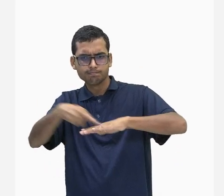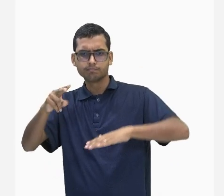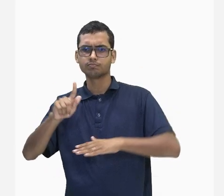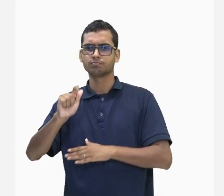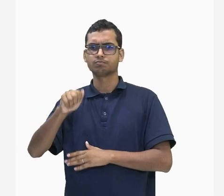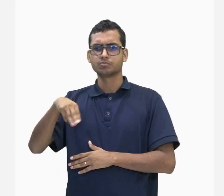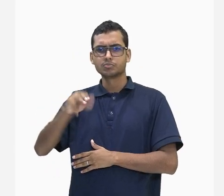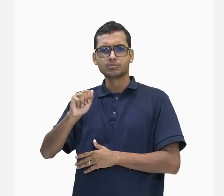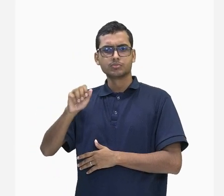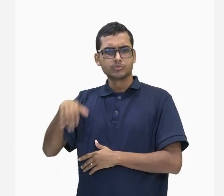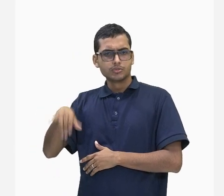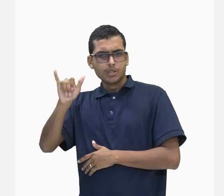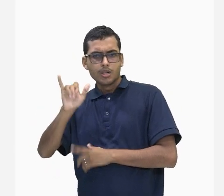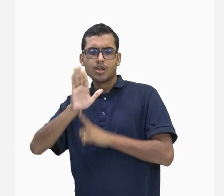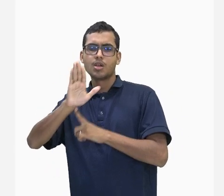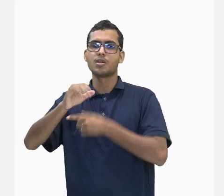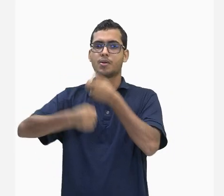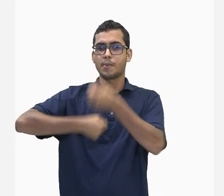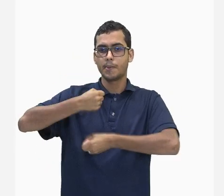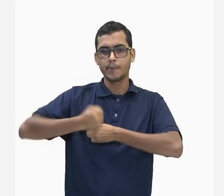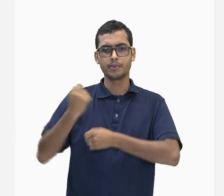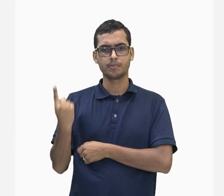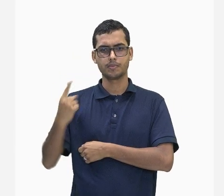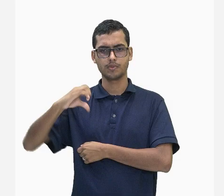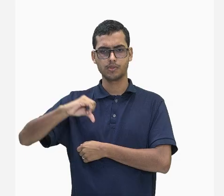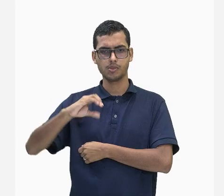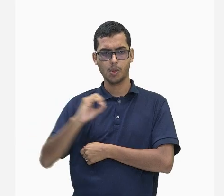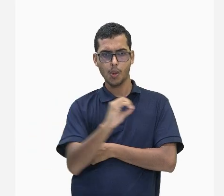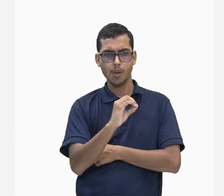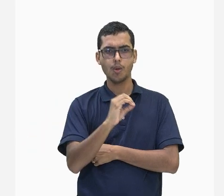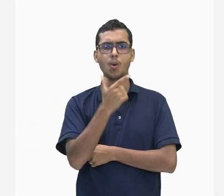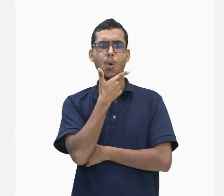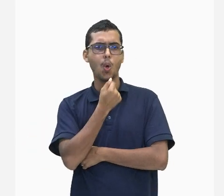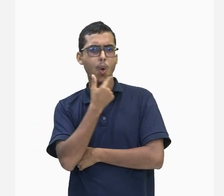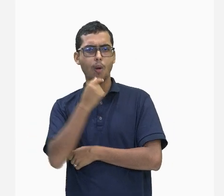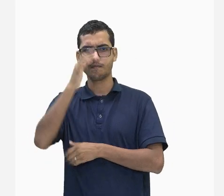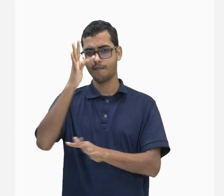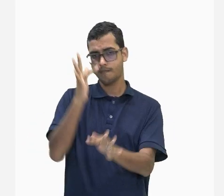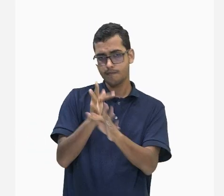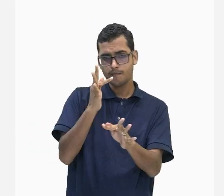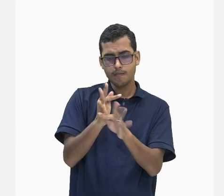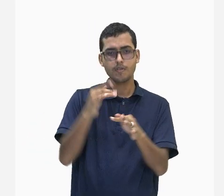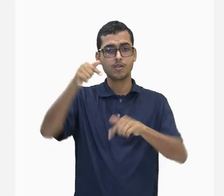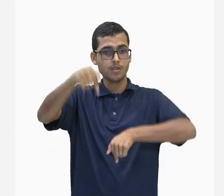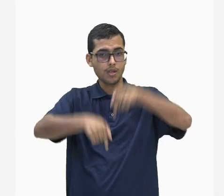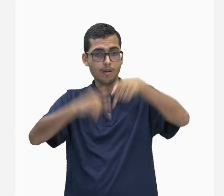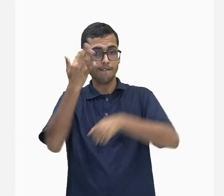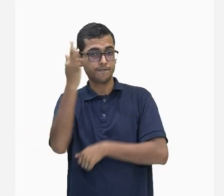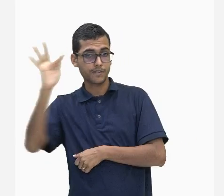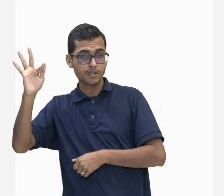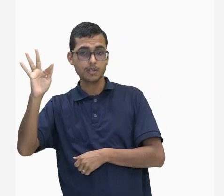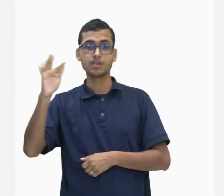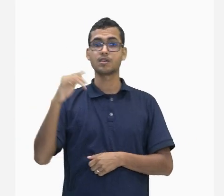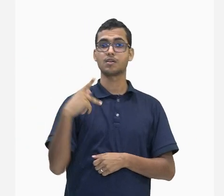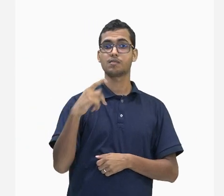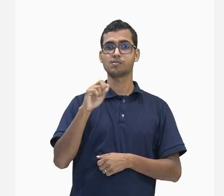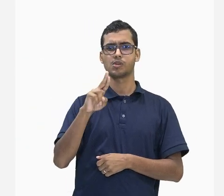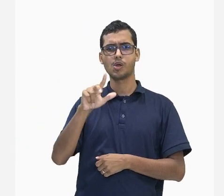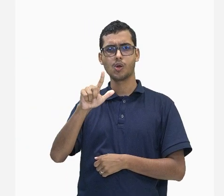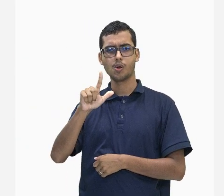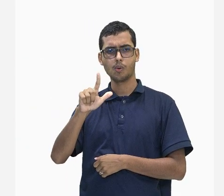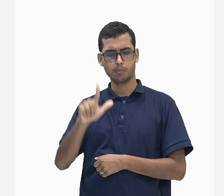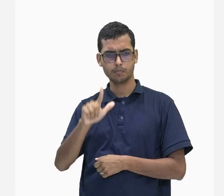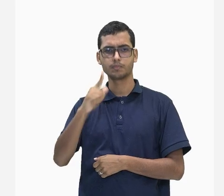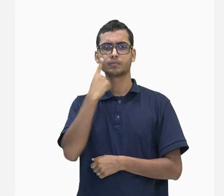em 1900 pelo físico e químico francês Paul Ulrich Villard, ao realizar estudos paralelos ao de